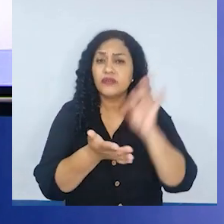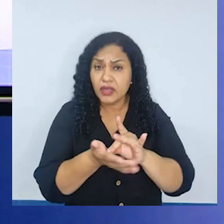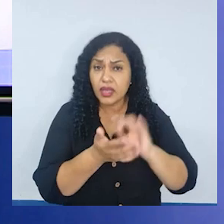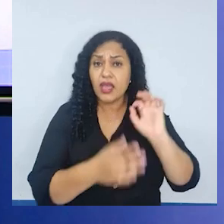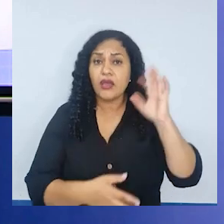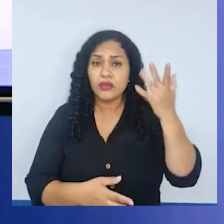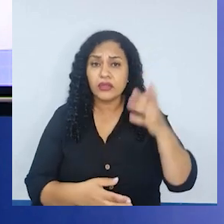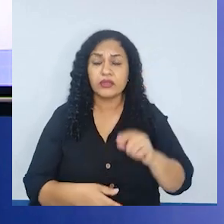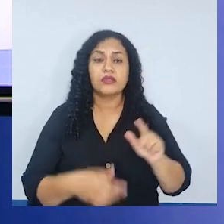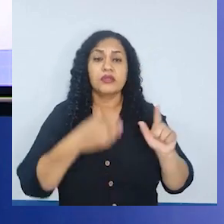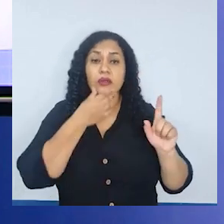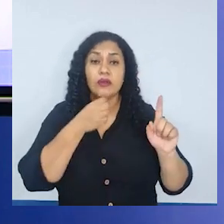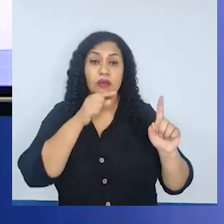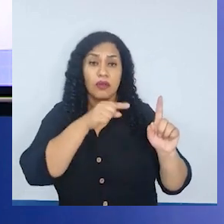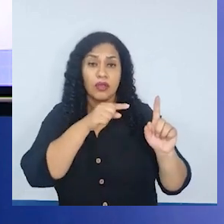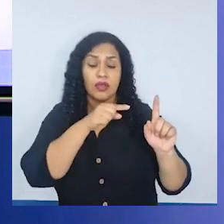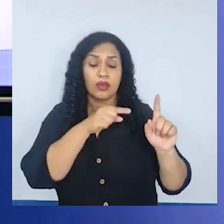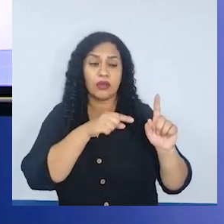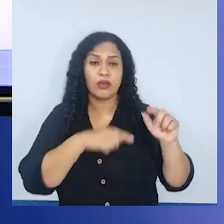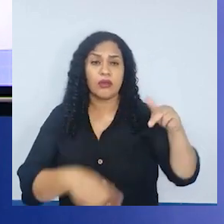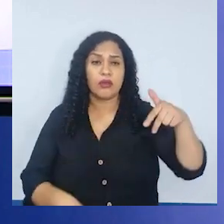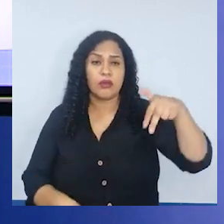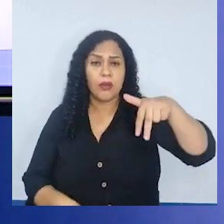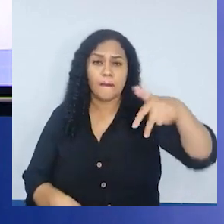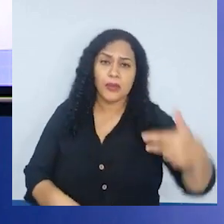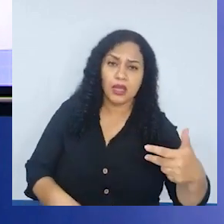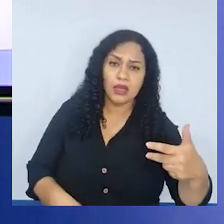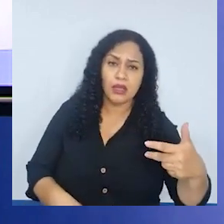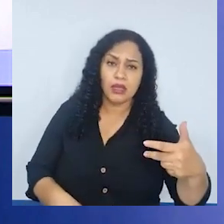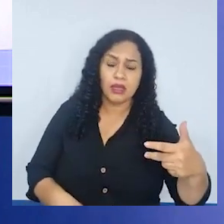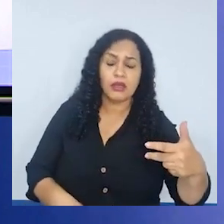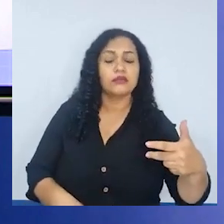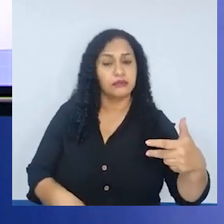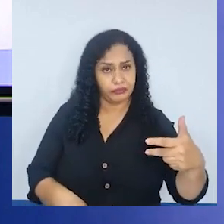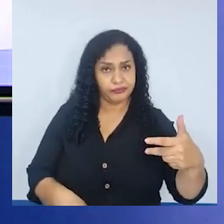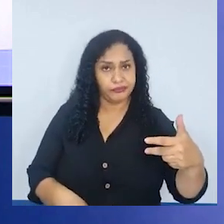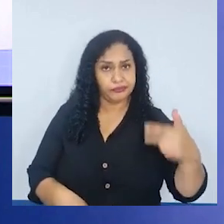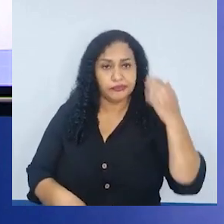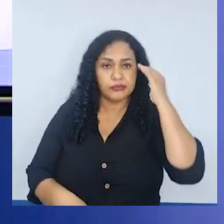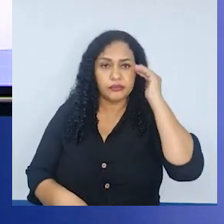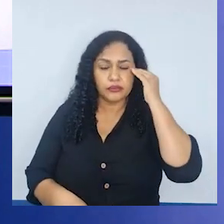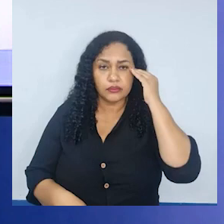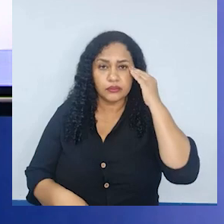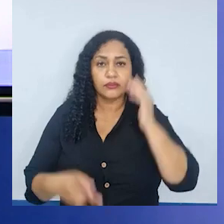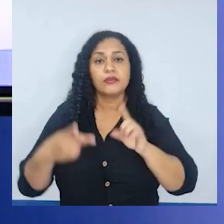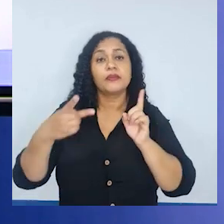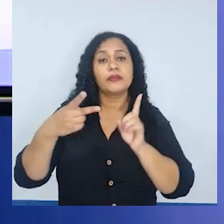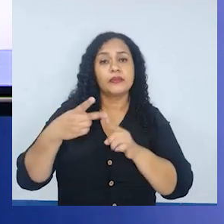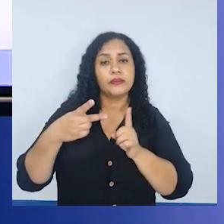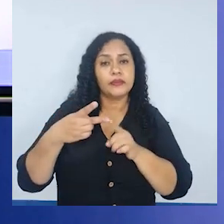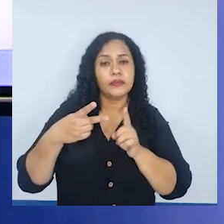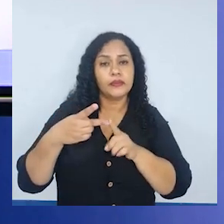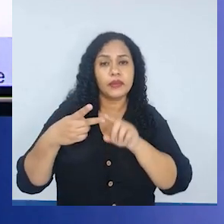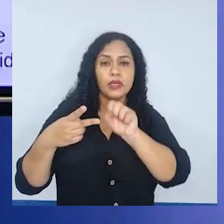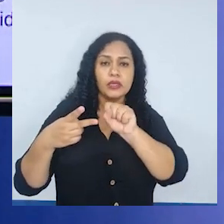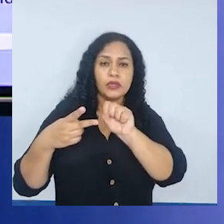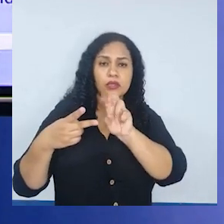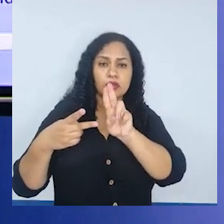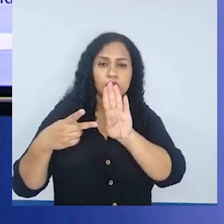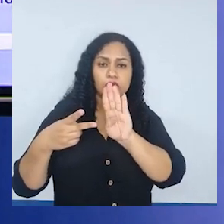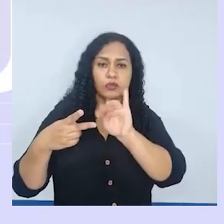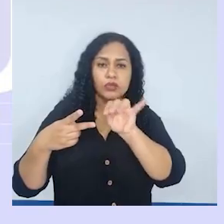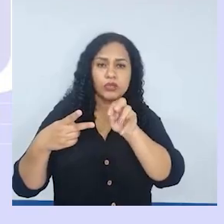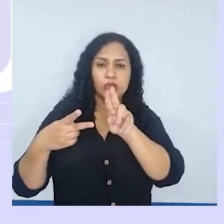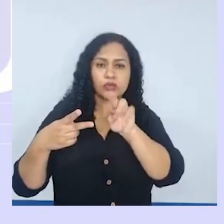aconteceu, né? Ele caiu, ele de fato caiu, tá bom? E o modo subjuntivo,